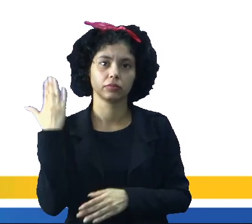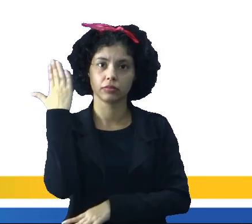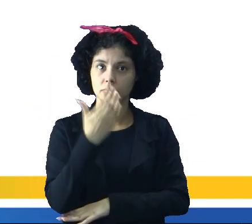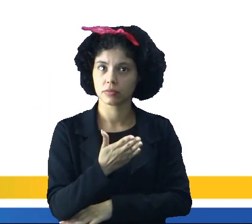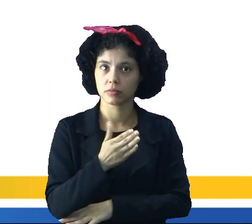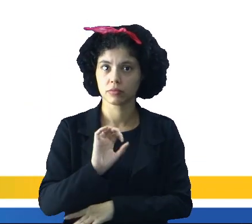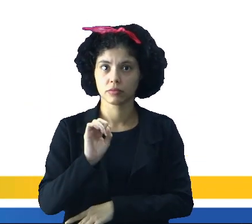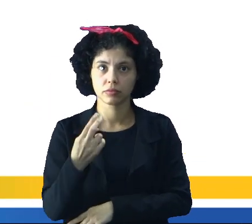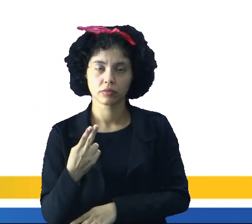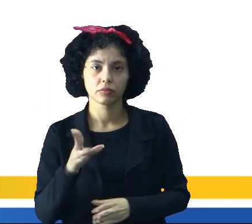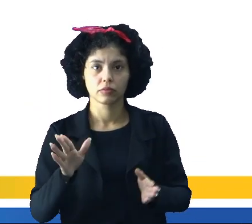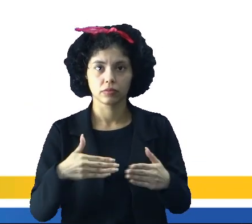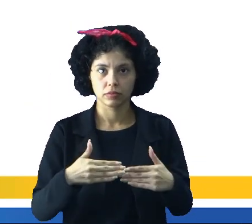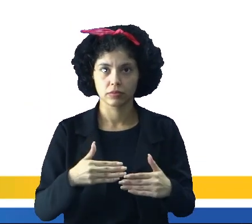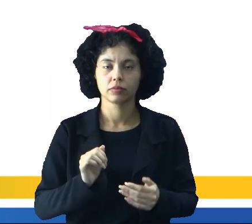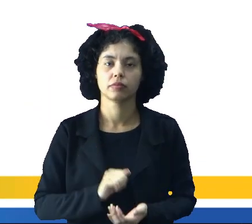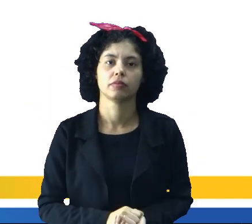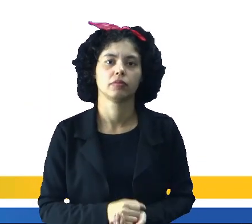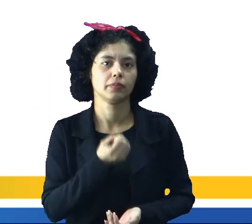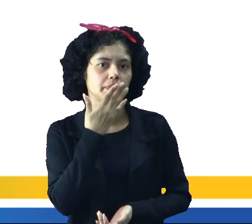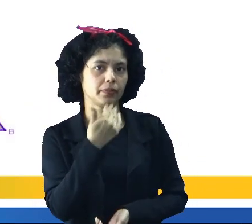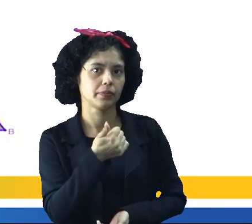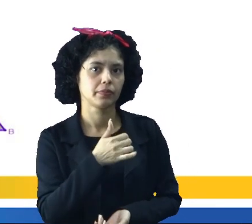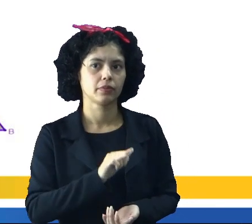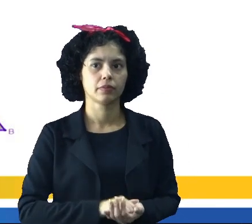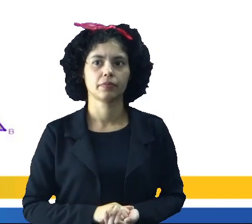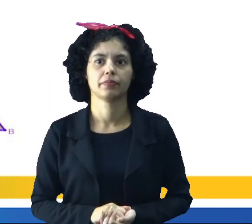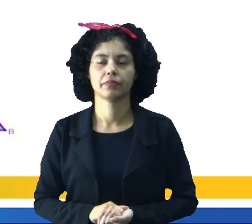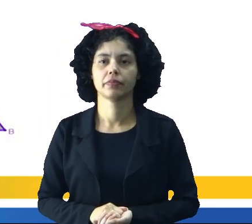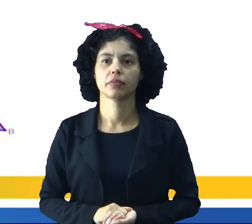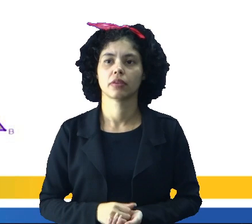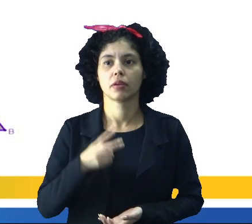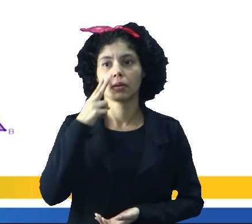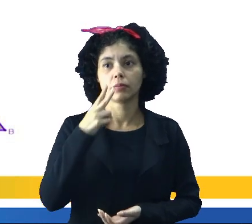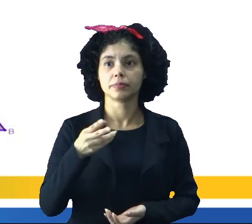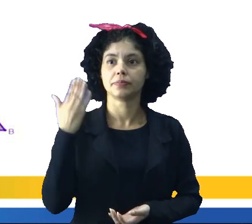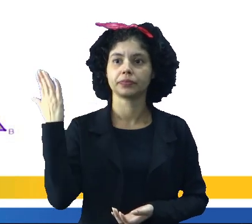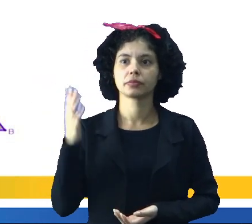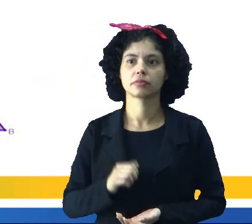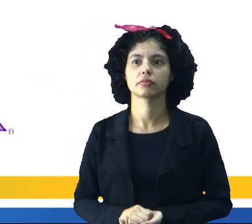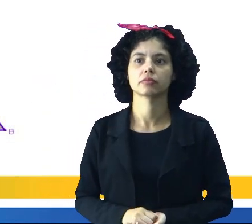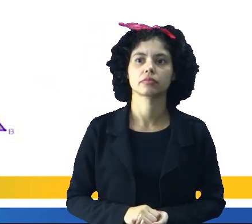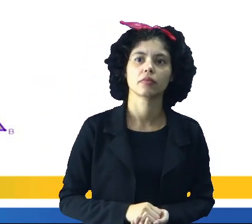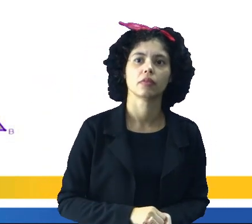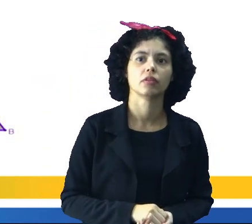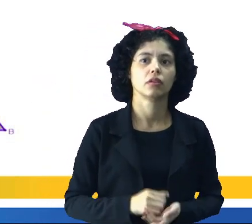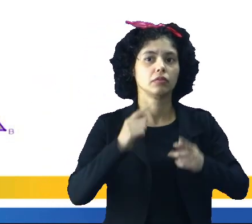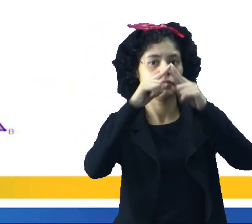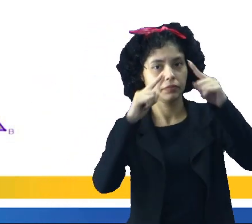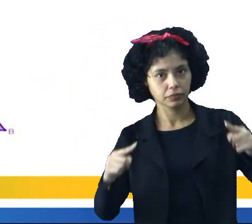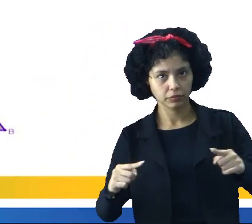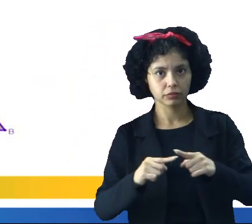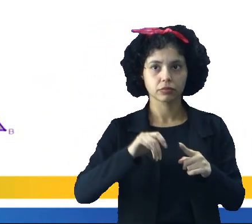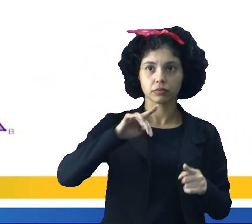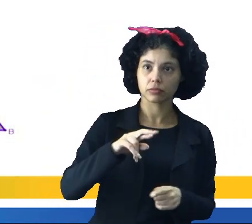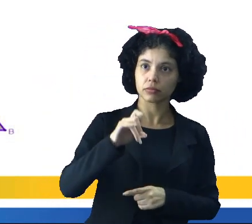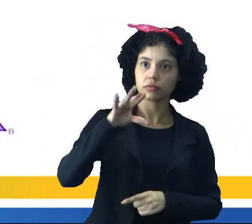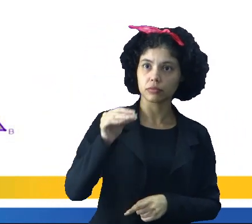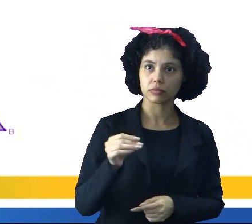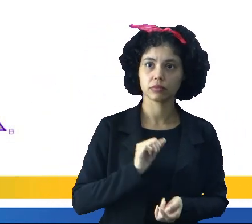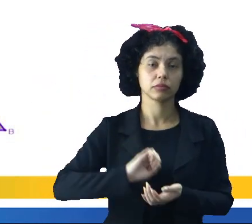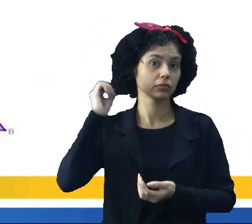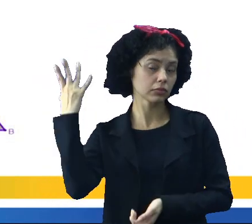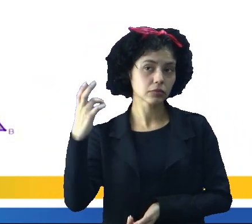retas ou linhas fechadas. Tudo bem? Então vejamos aí. Um triângulo equilátero é